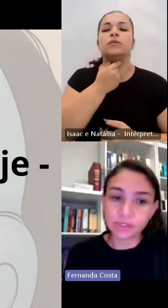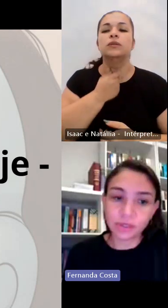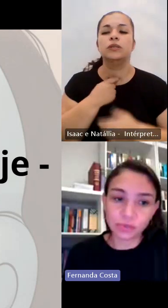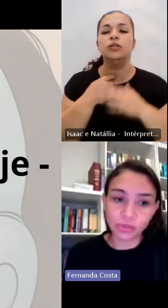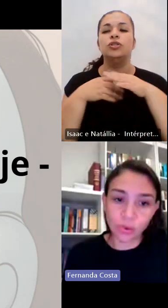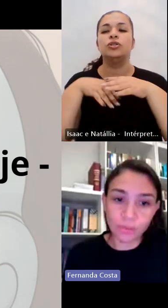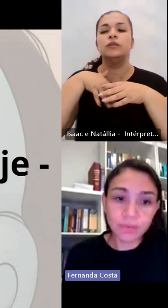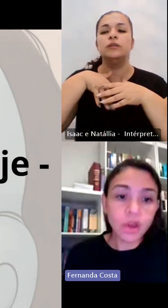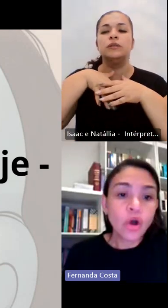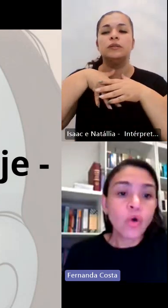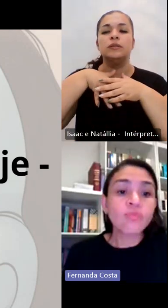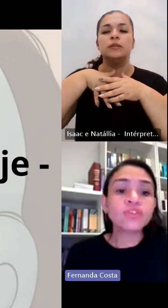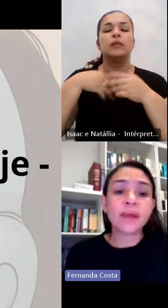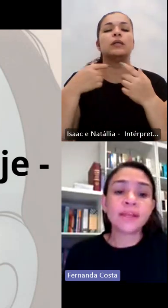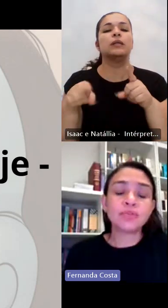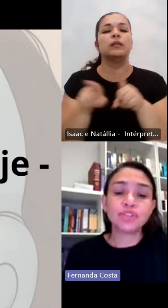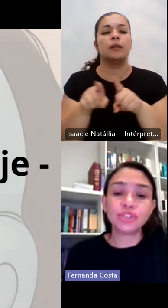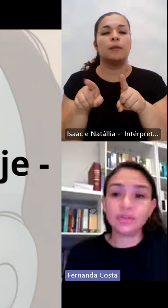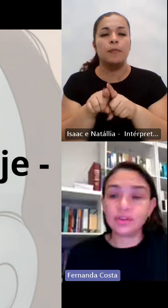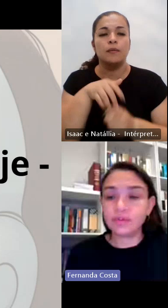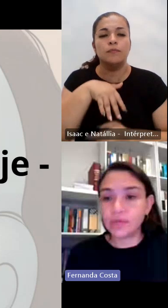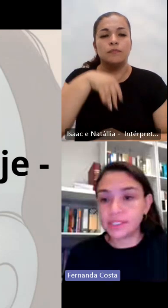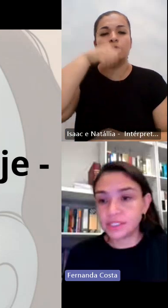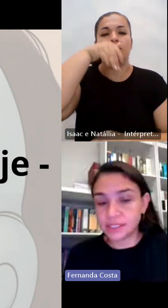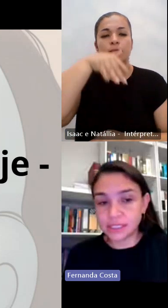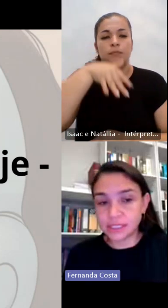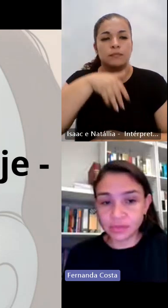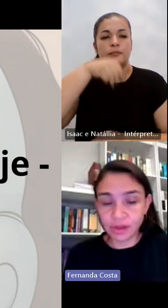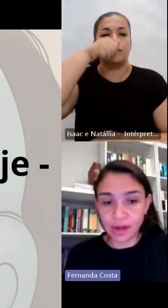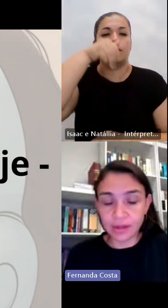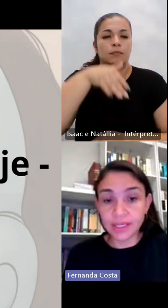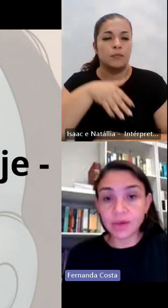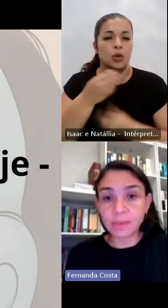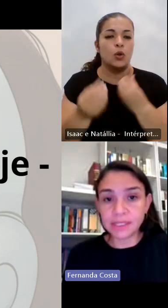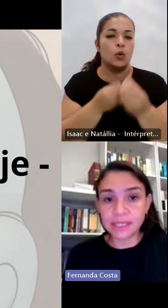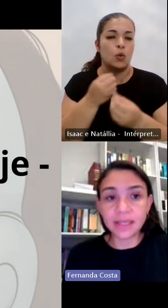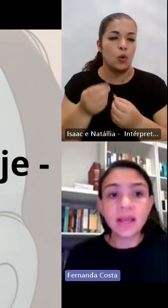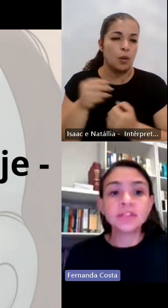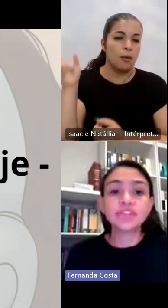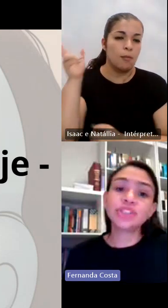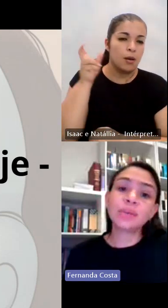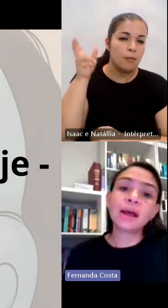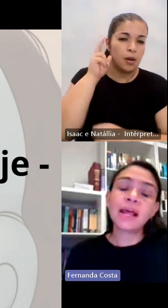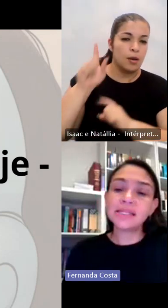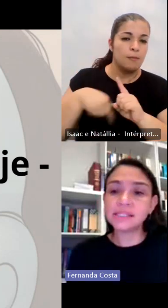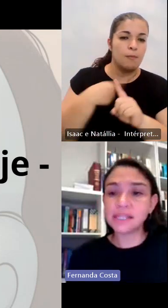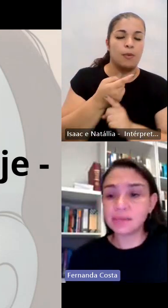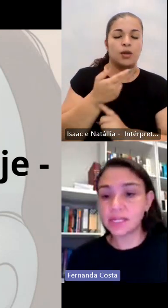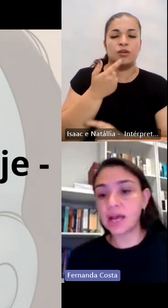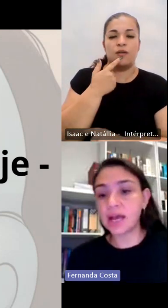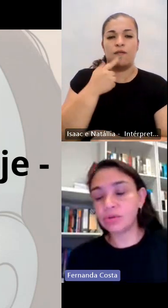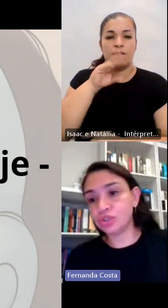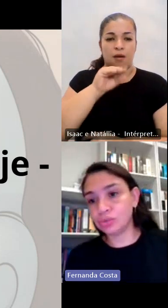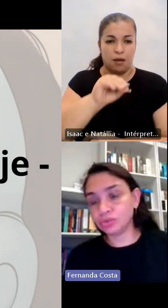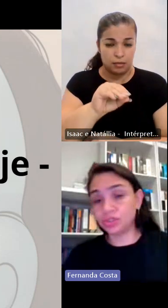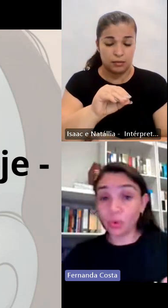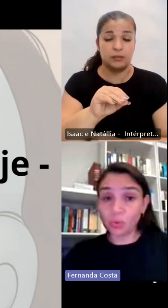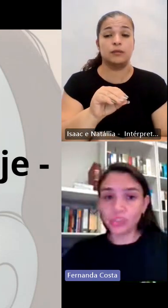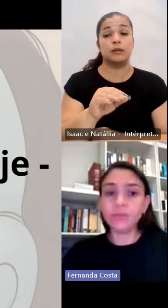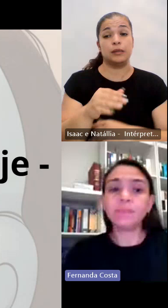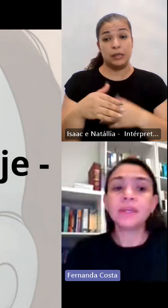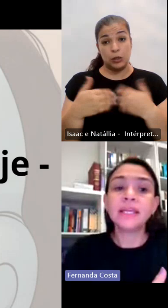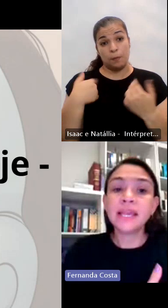e a produção do som, o feedback auditivo e a fluência de fala. O que que eu pensei? A gente trabalhar esses temas na aula